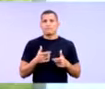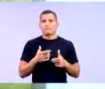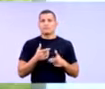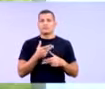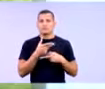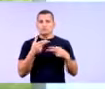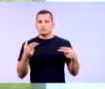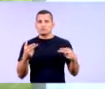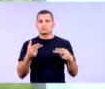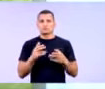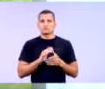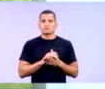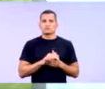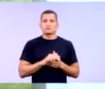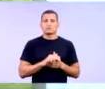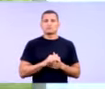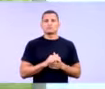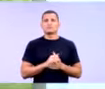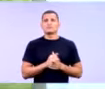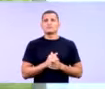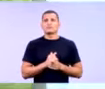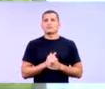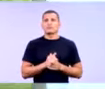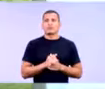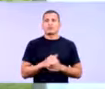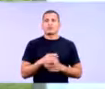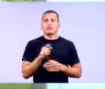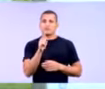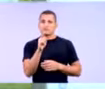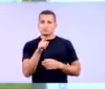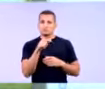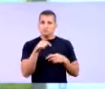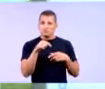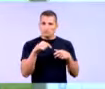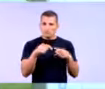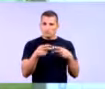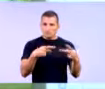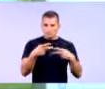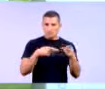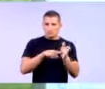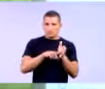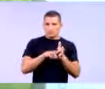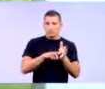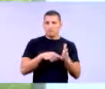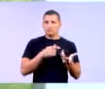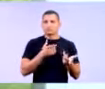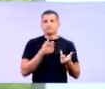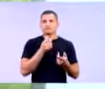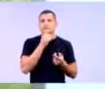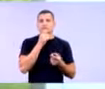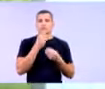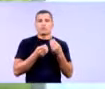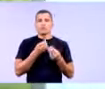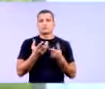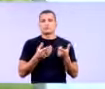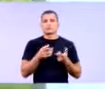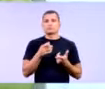hipóteses do resultado, né? Você não, no projeto de pesquisa, não tem como